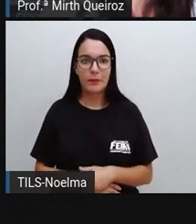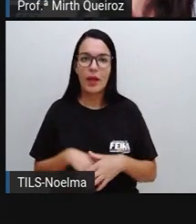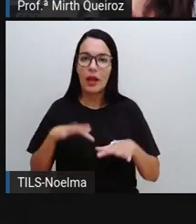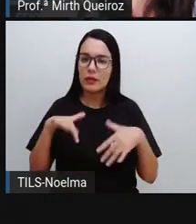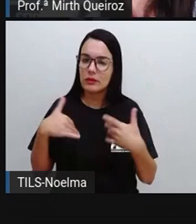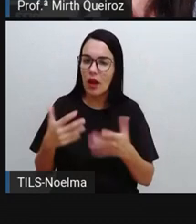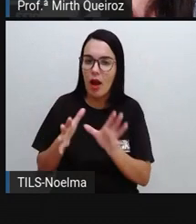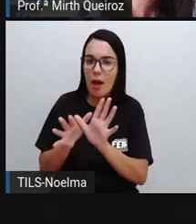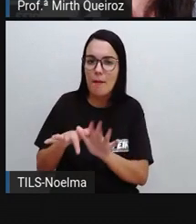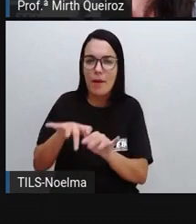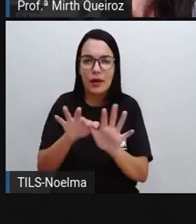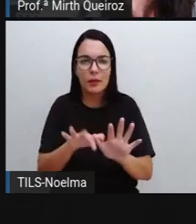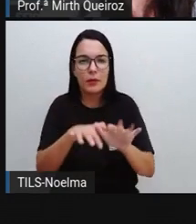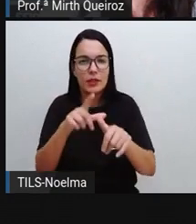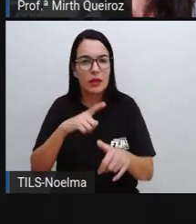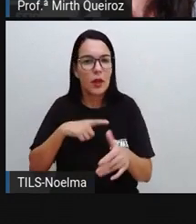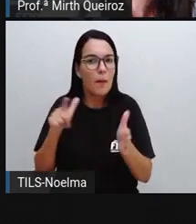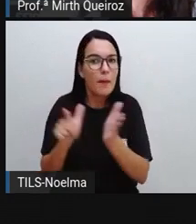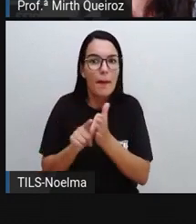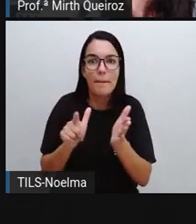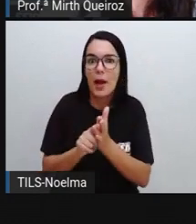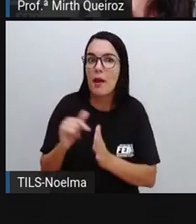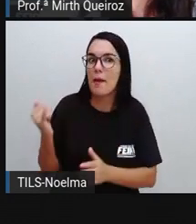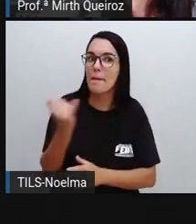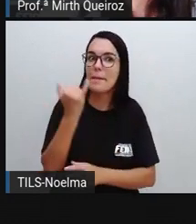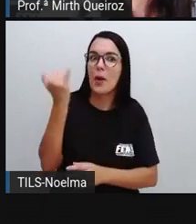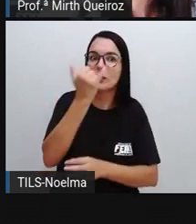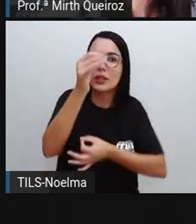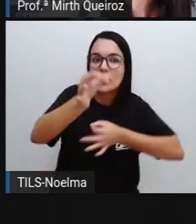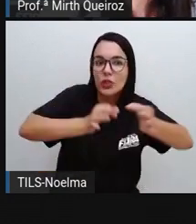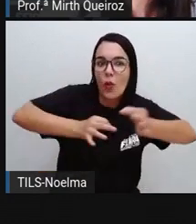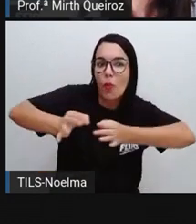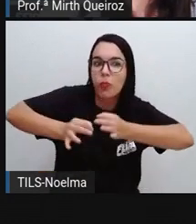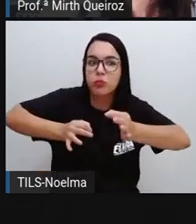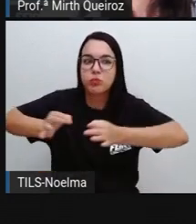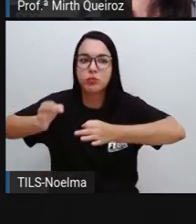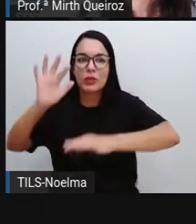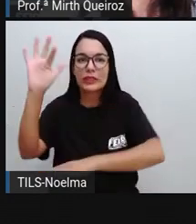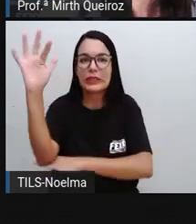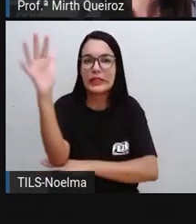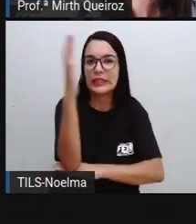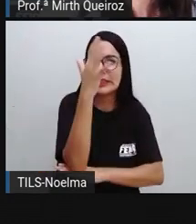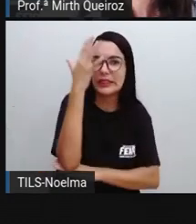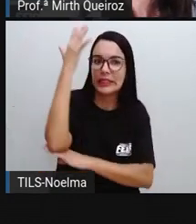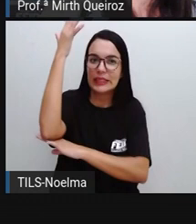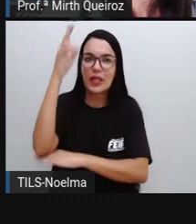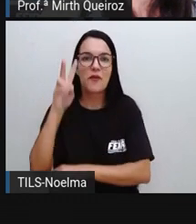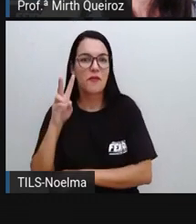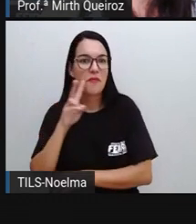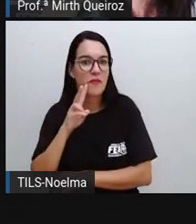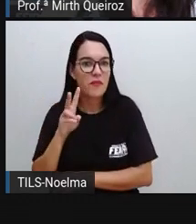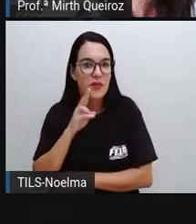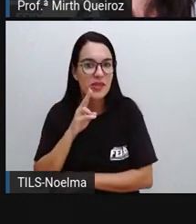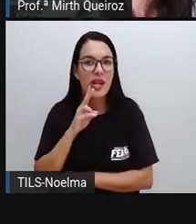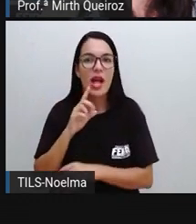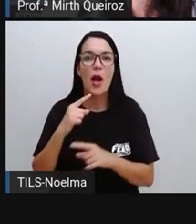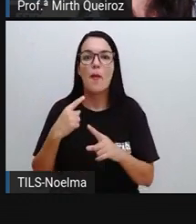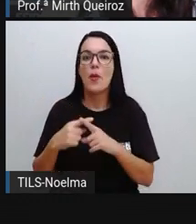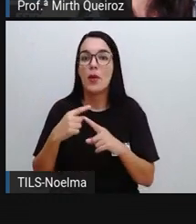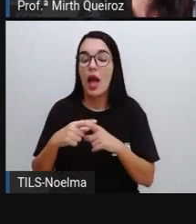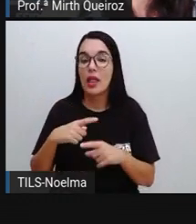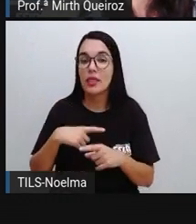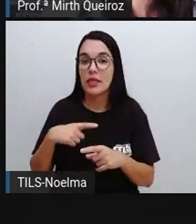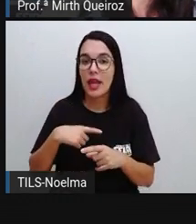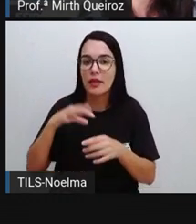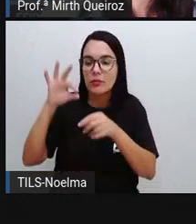As mariposas têm um papel muito importante na manutenção de espécies vegetais, pois atuam